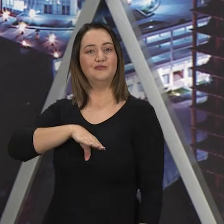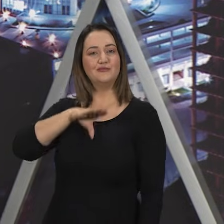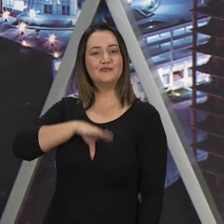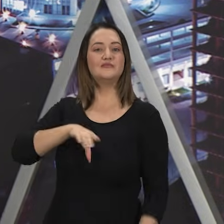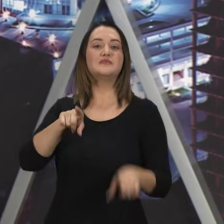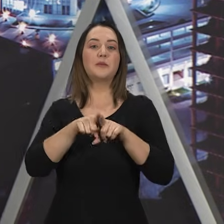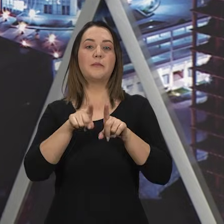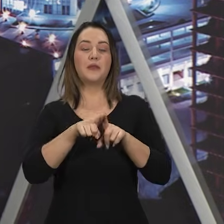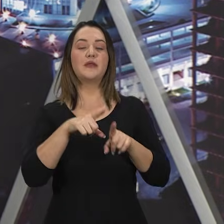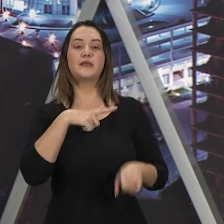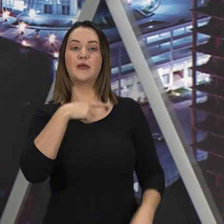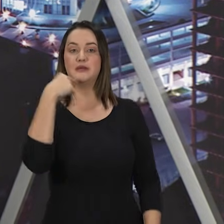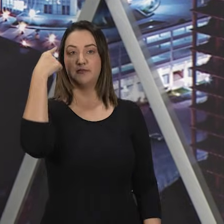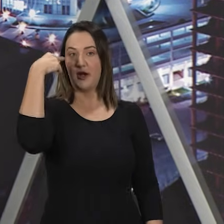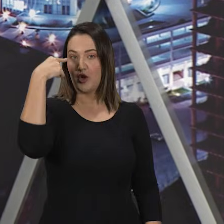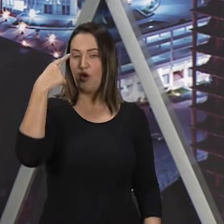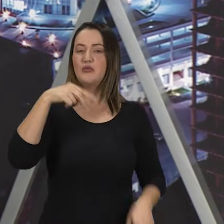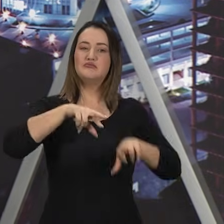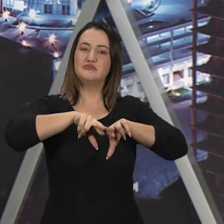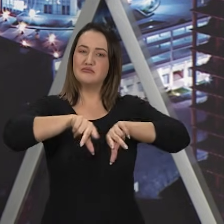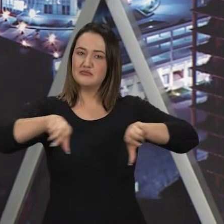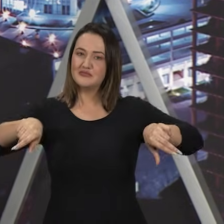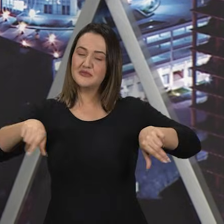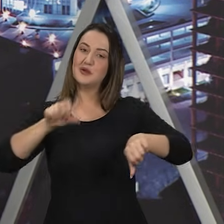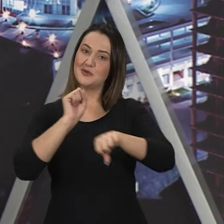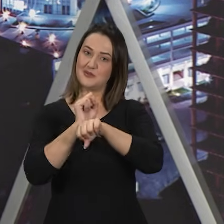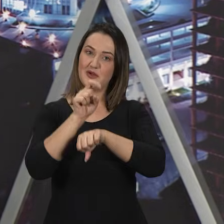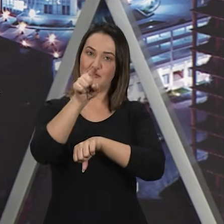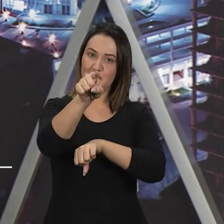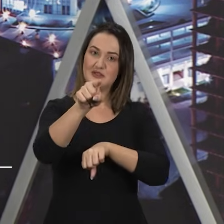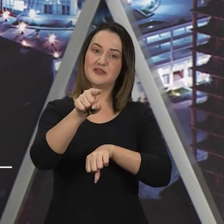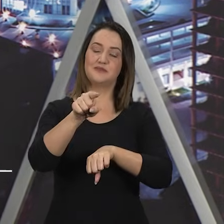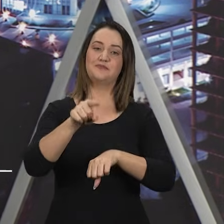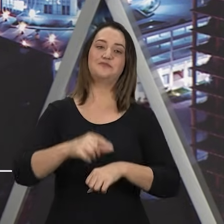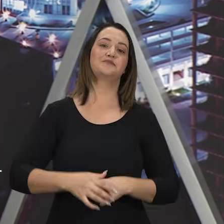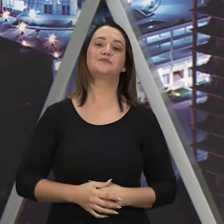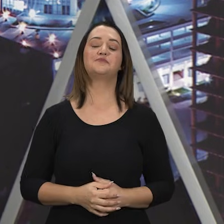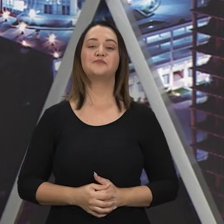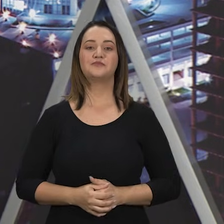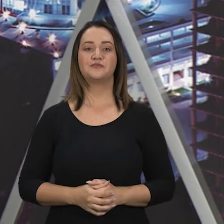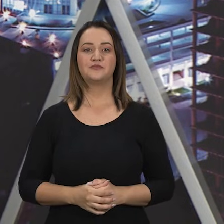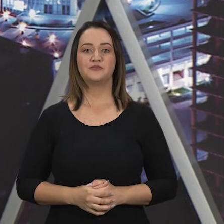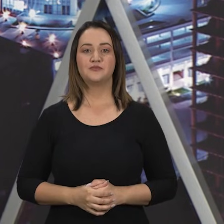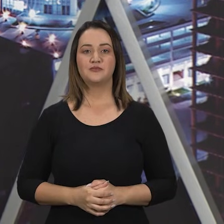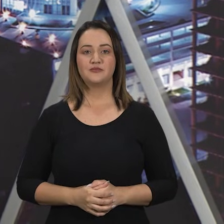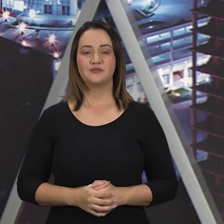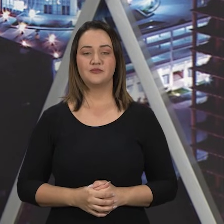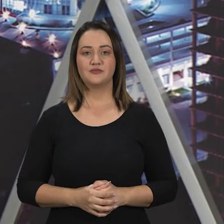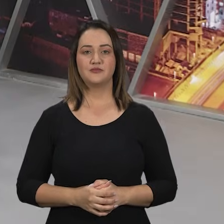em espanhol, tudo isso para você, certo? Eu espero por você e eu conto com você.